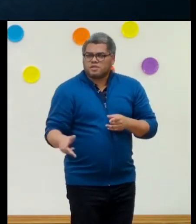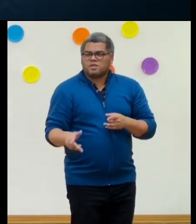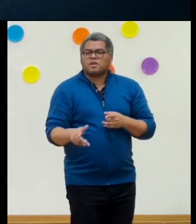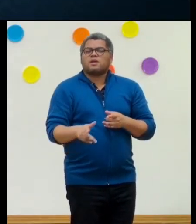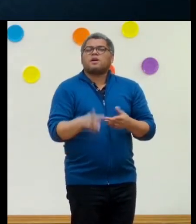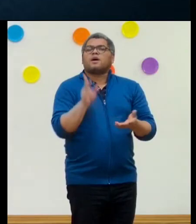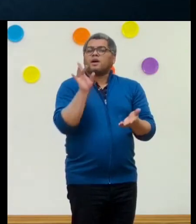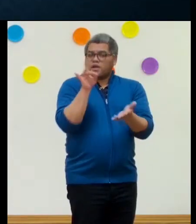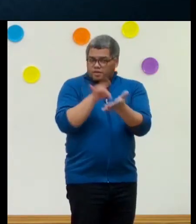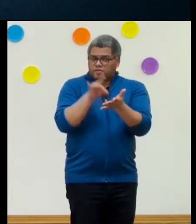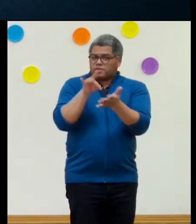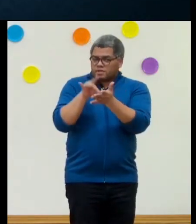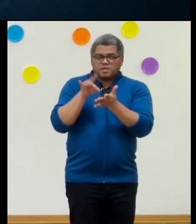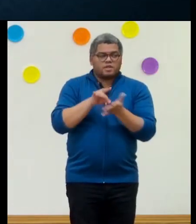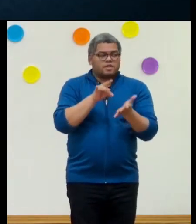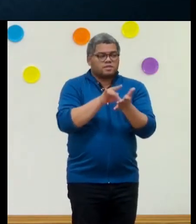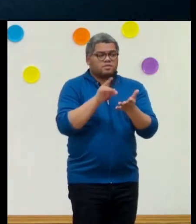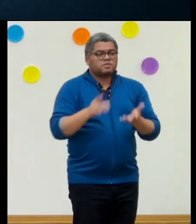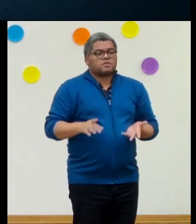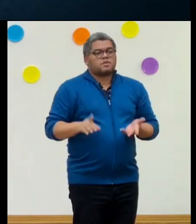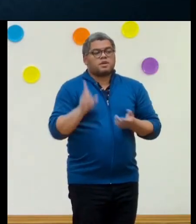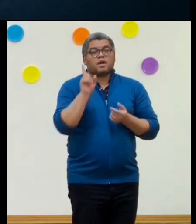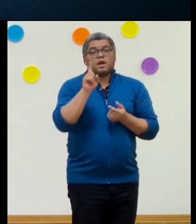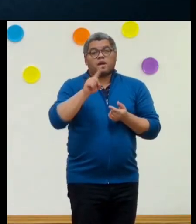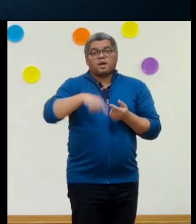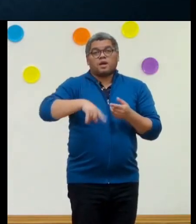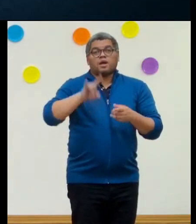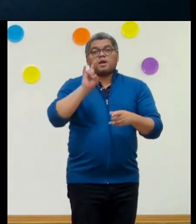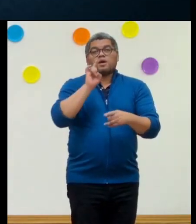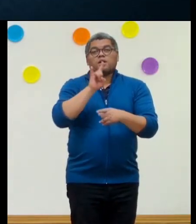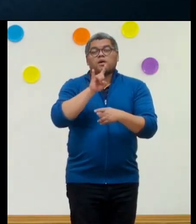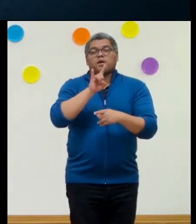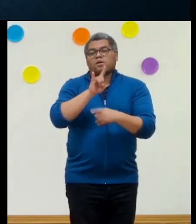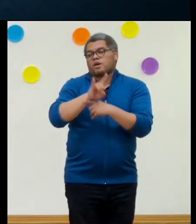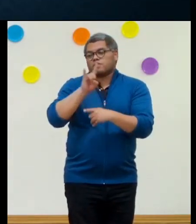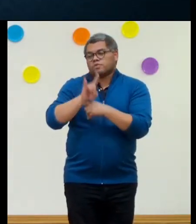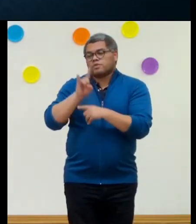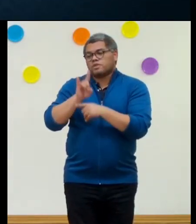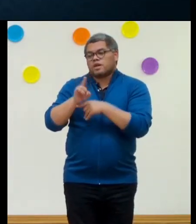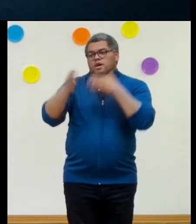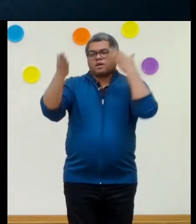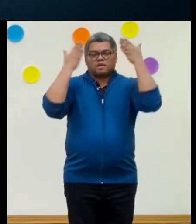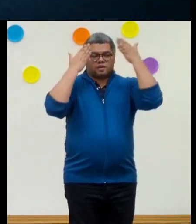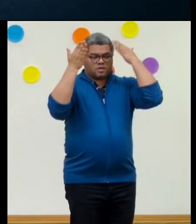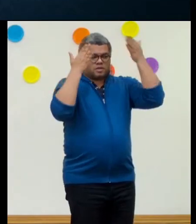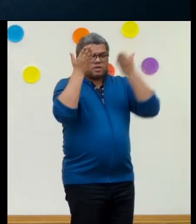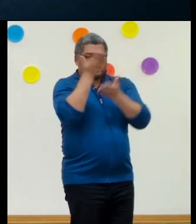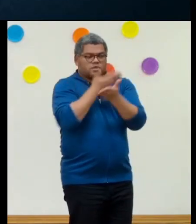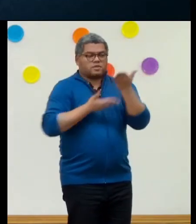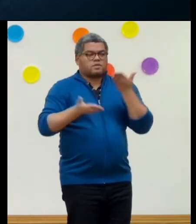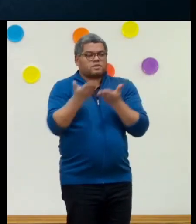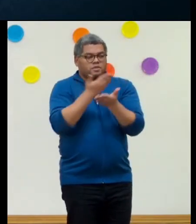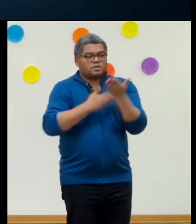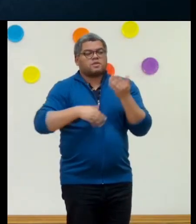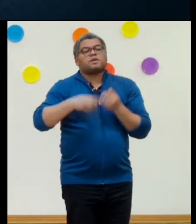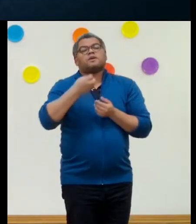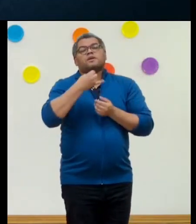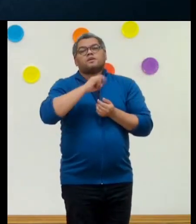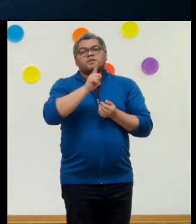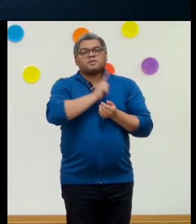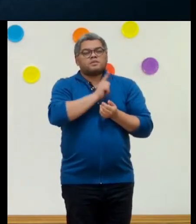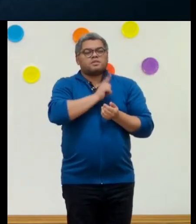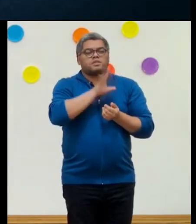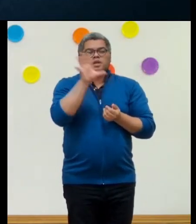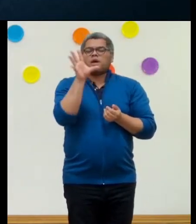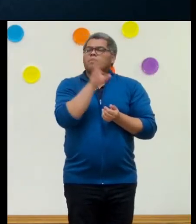é verdade. É um adultério terapêutico. Se há amor, não é isso? Então